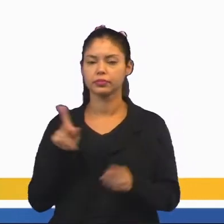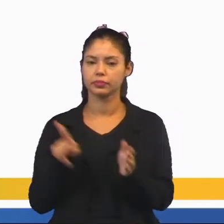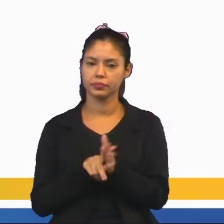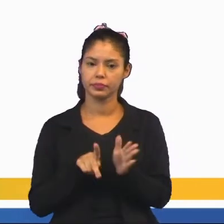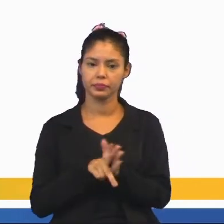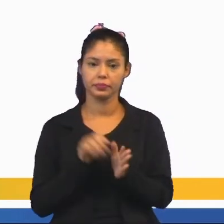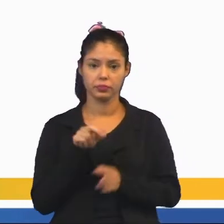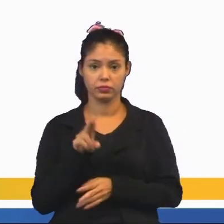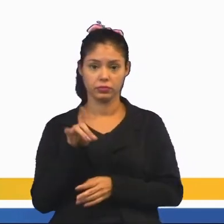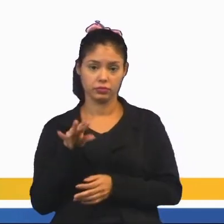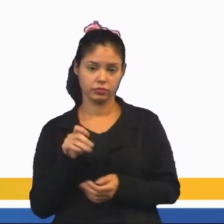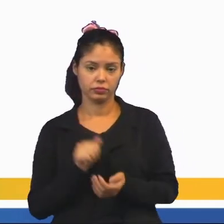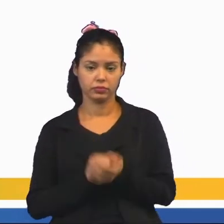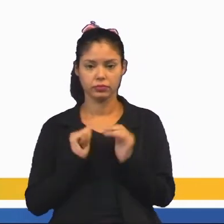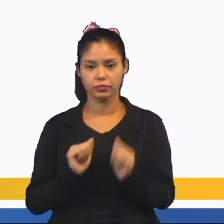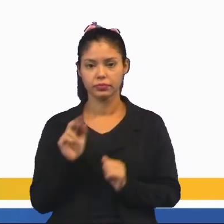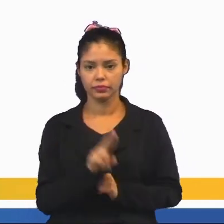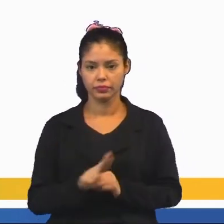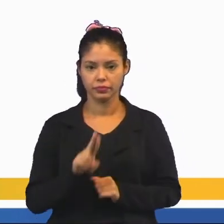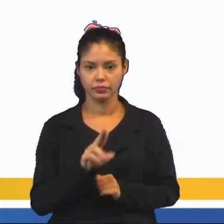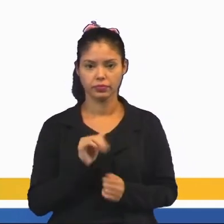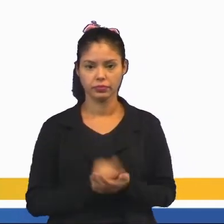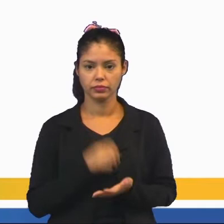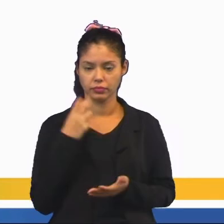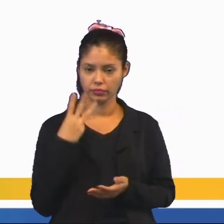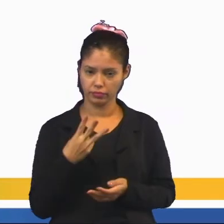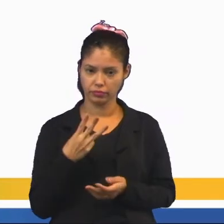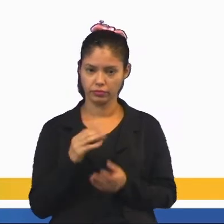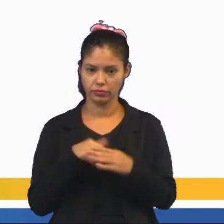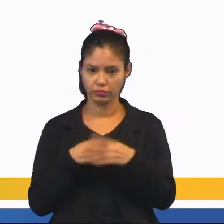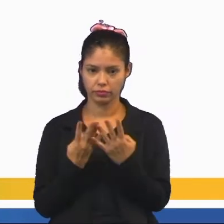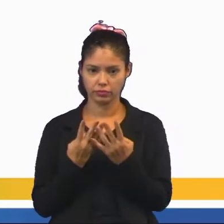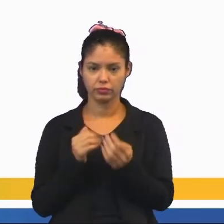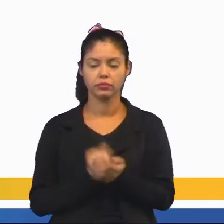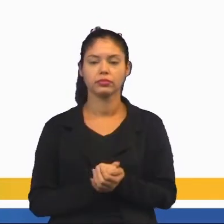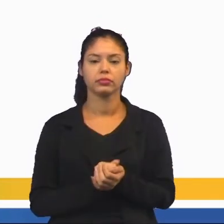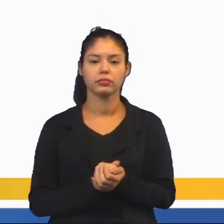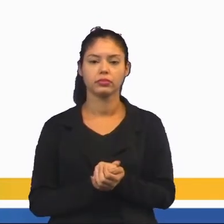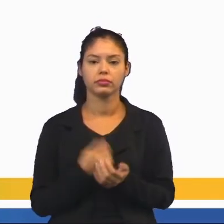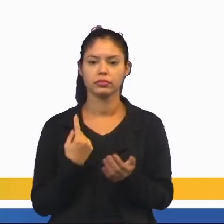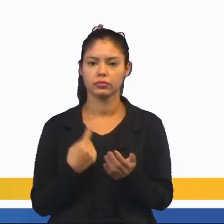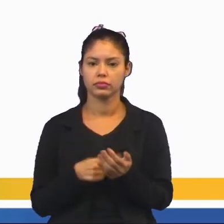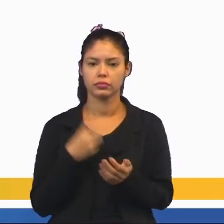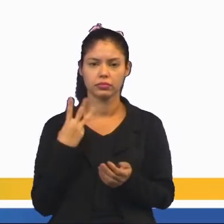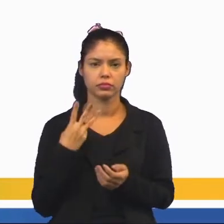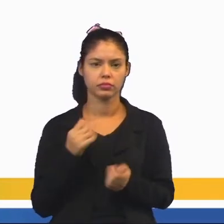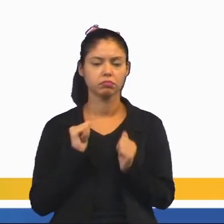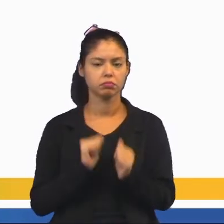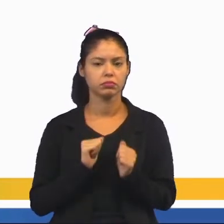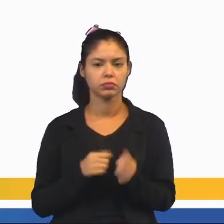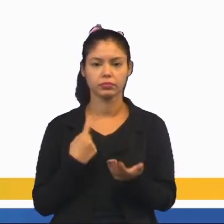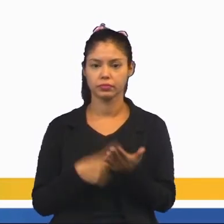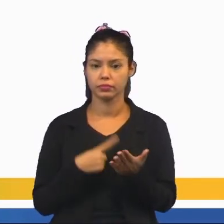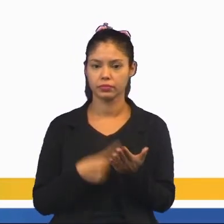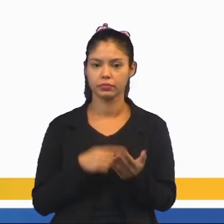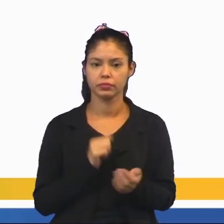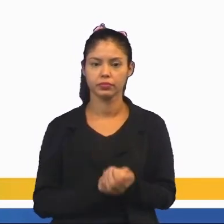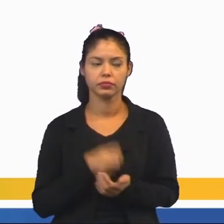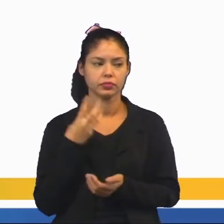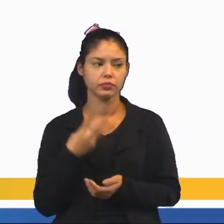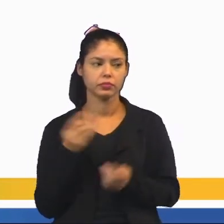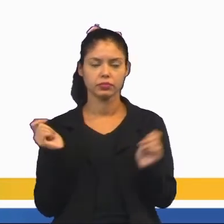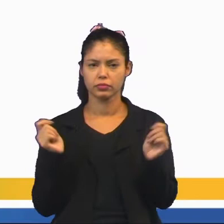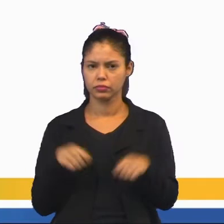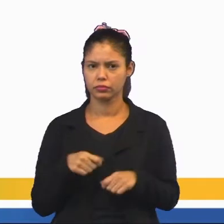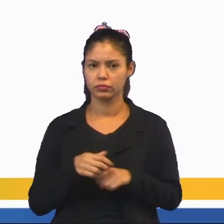das unidades, eu posso usar também apenas 3 cartas, né? Somente 3 cartas podem ser consideradas,